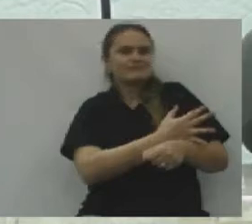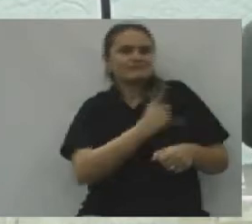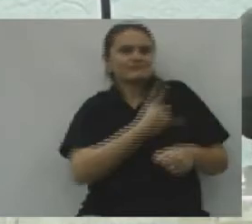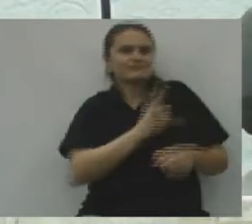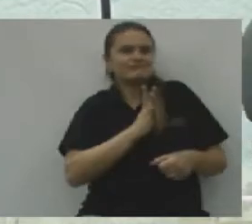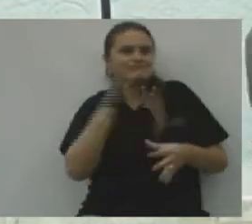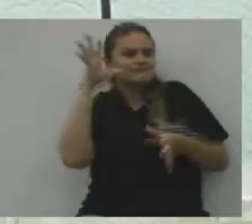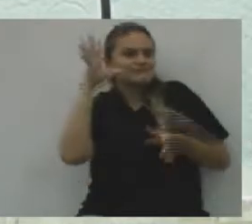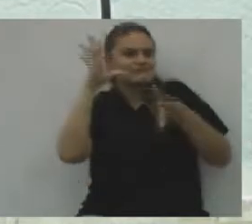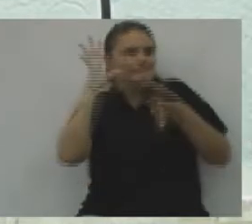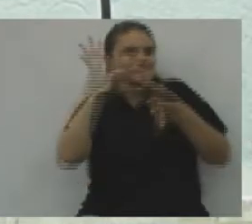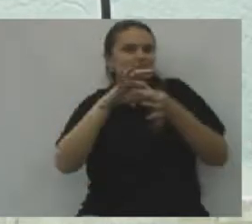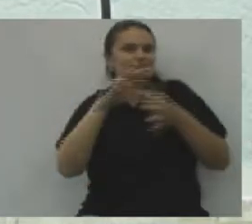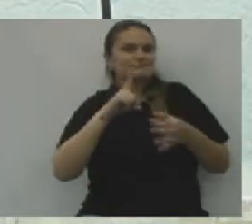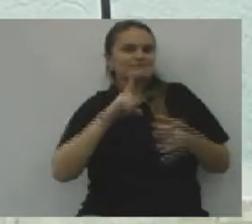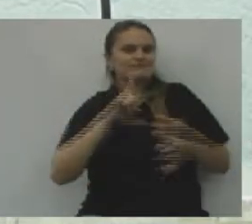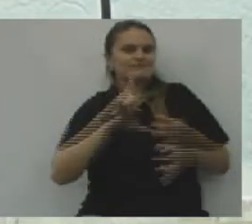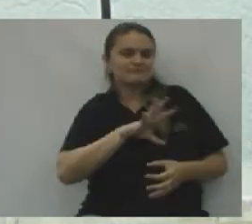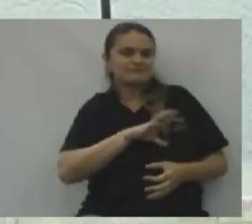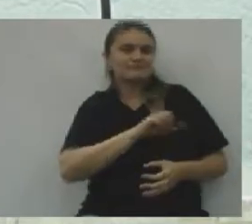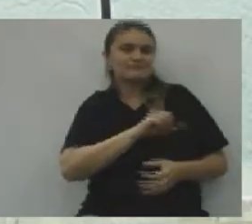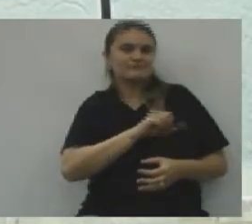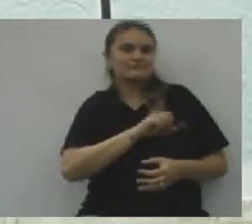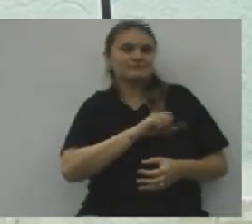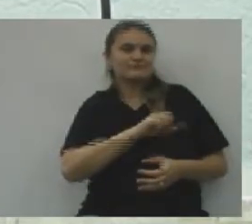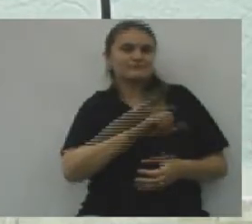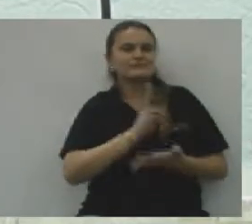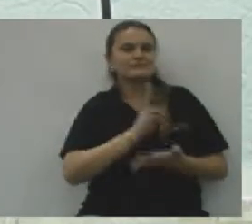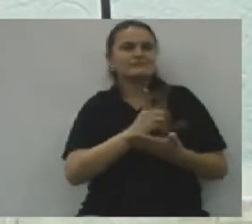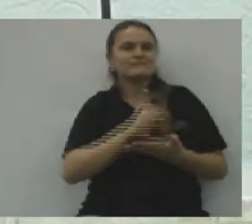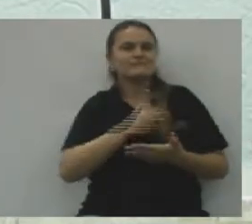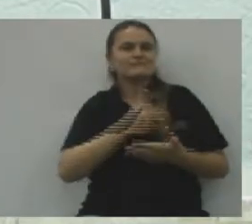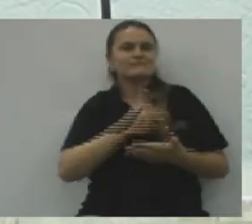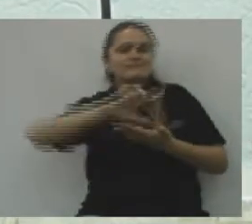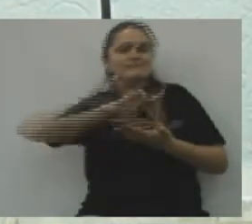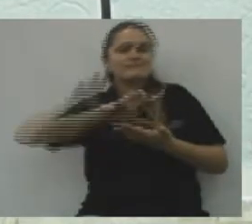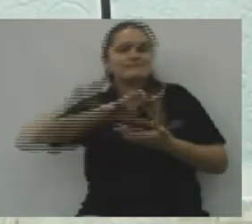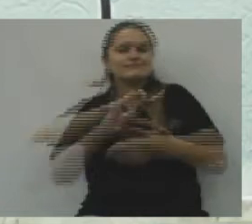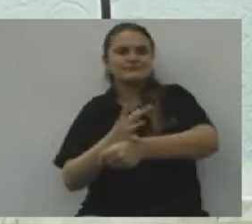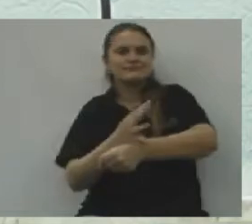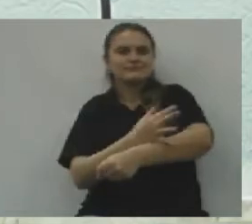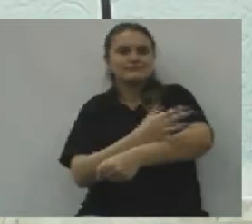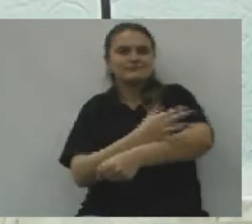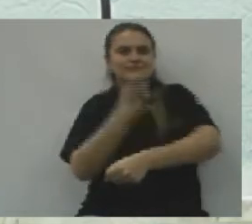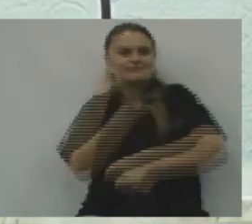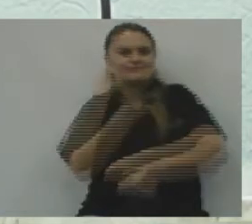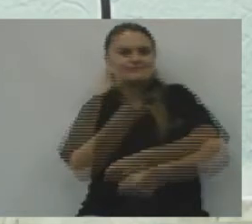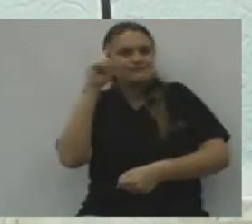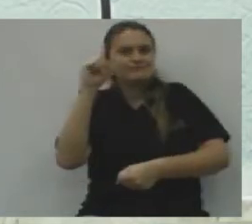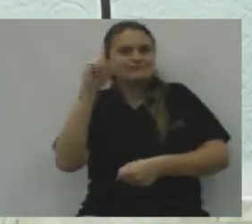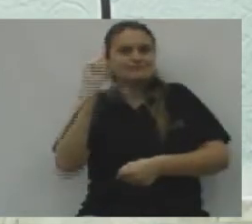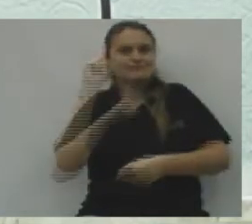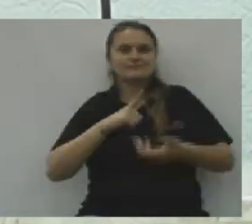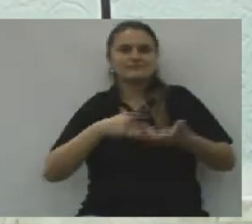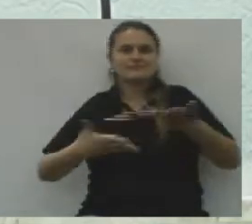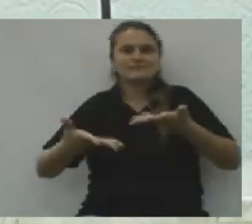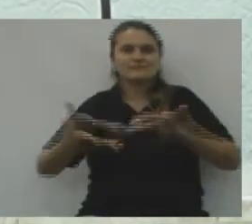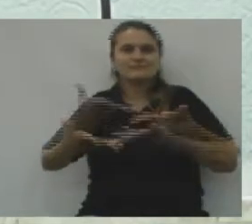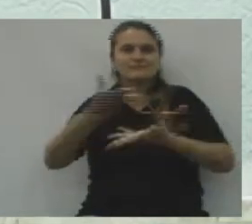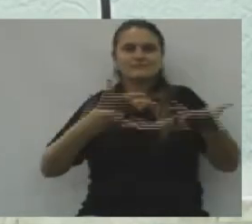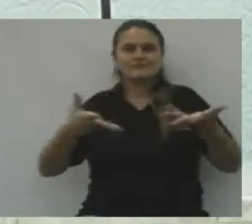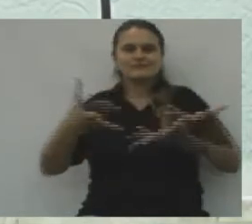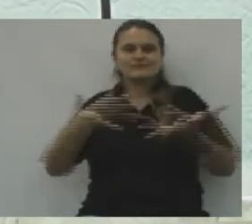vence pelo amor. Que vive milhões de emoções num só dia e transmite cada uma delas num